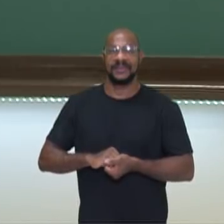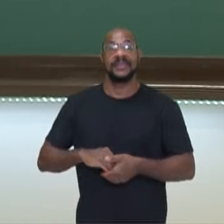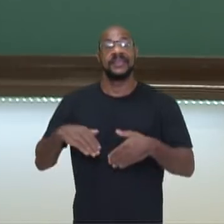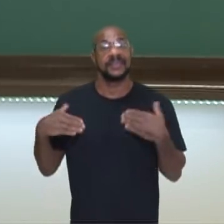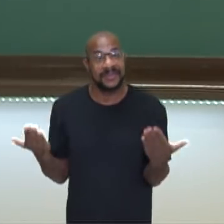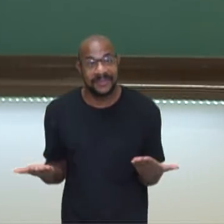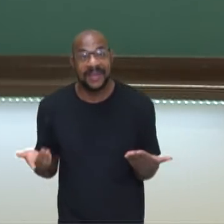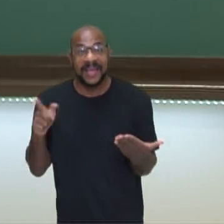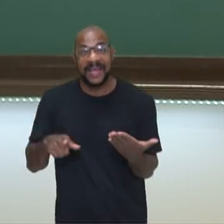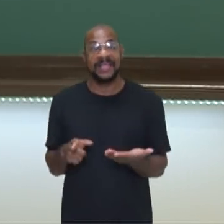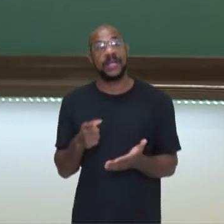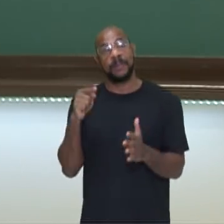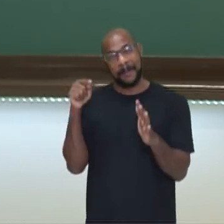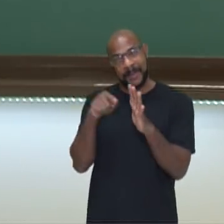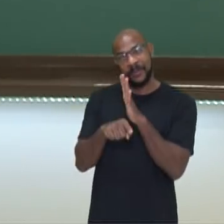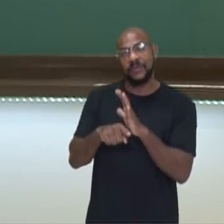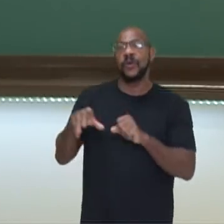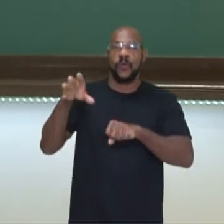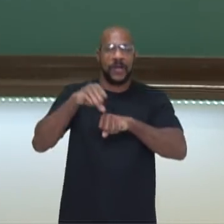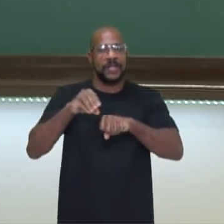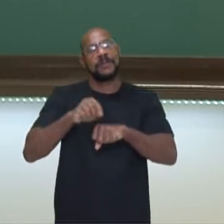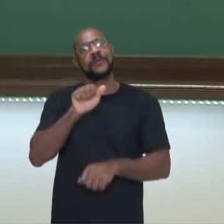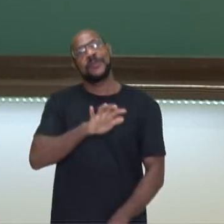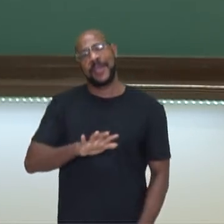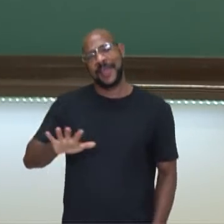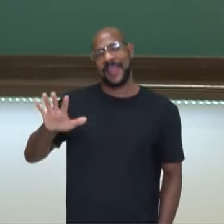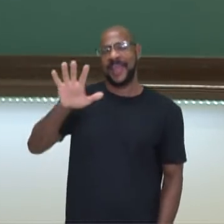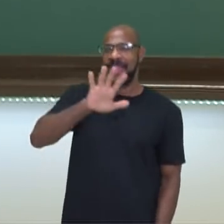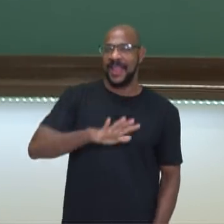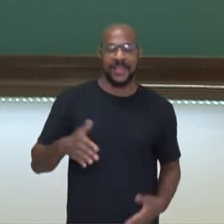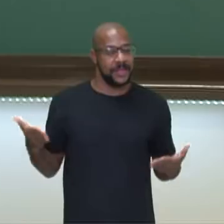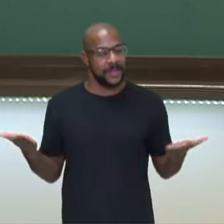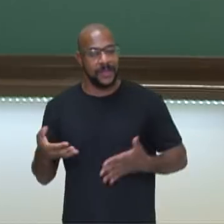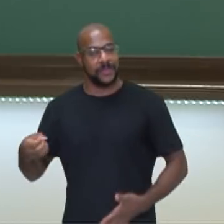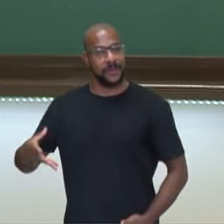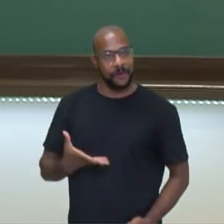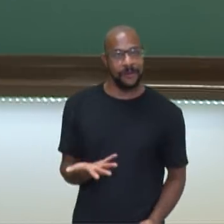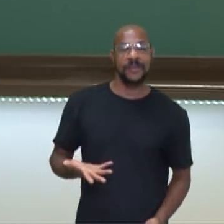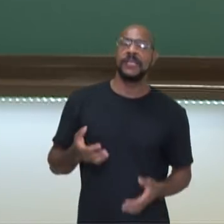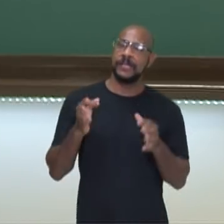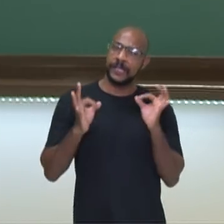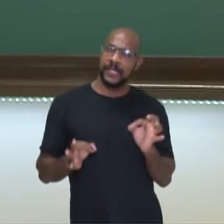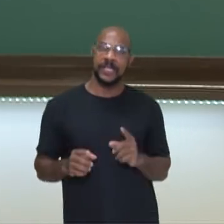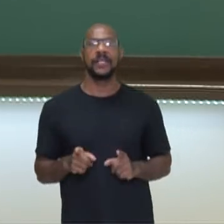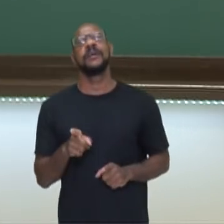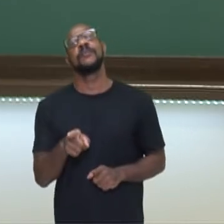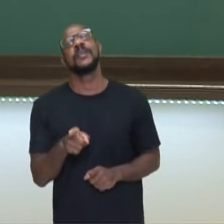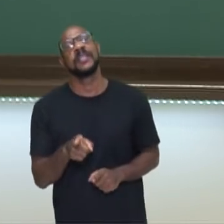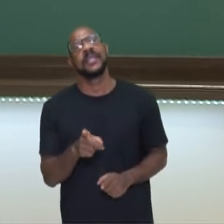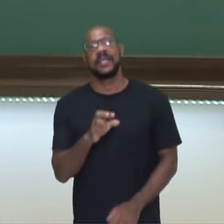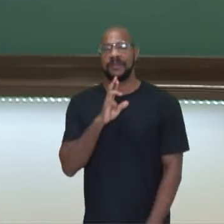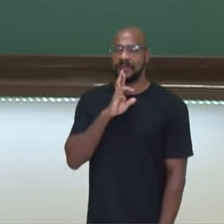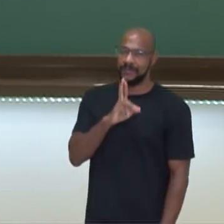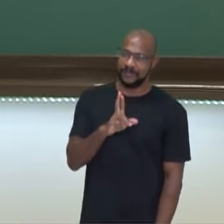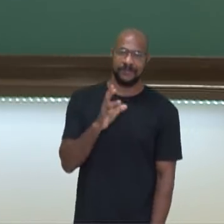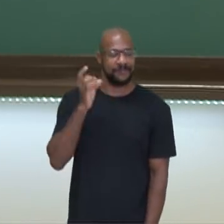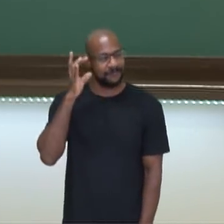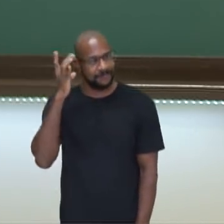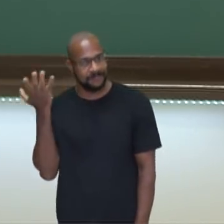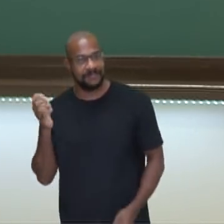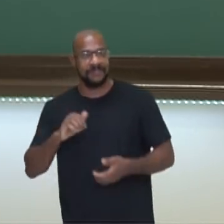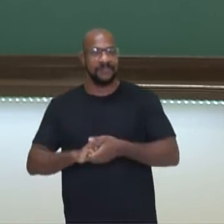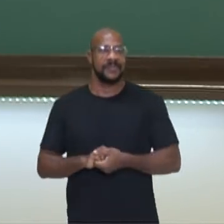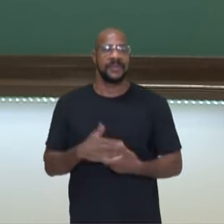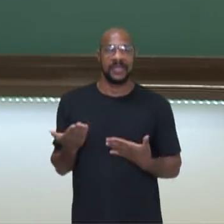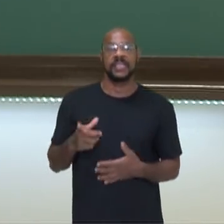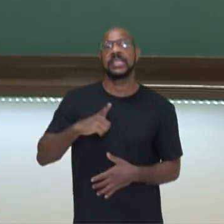Essa é uma questão de conhecimentos gerais, conhecimentos atuais, que com certeza você respondeu facilmente. Quem